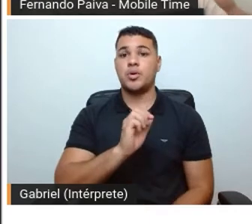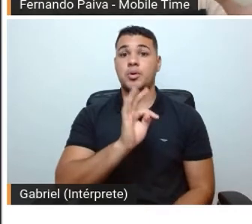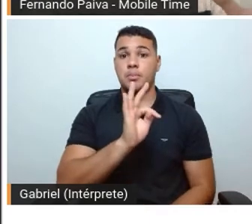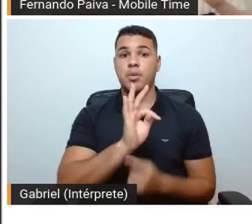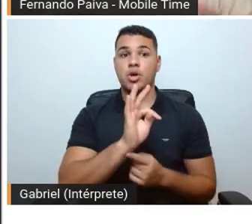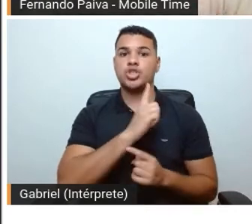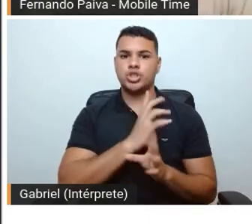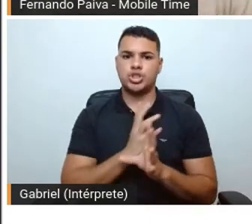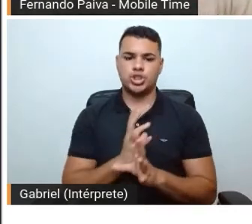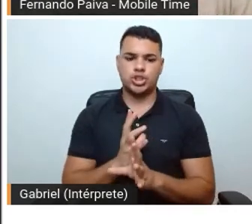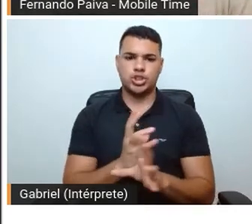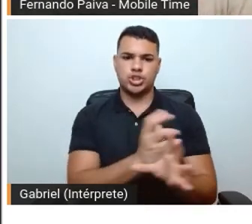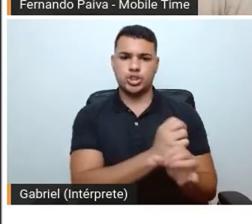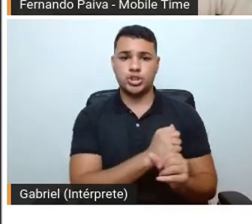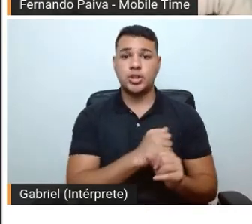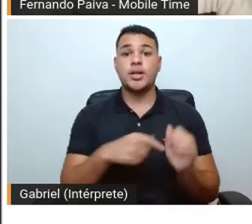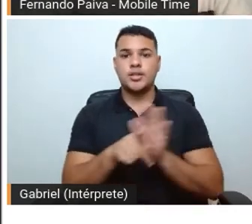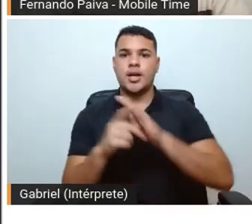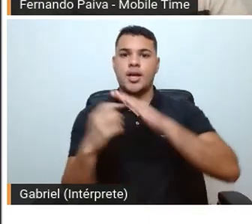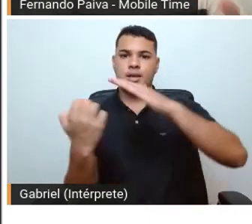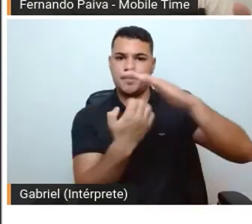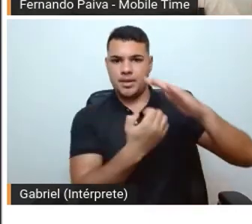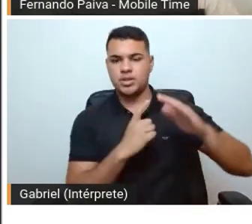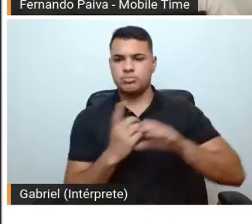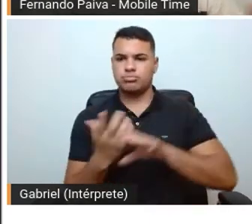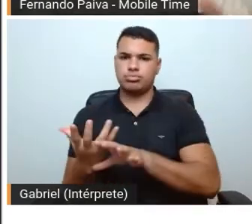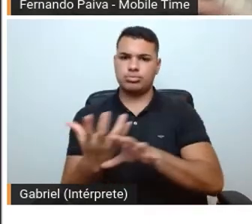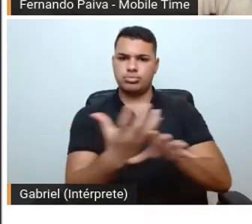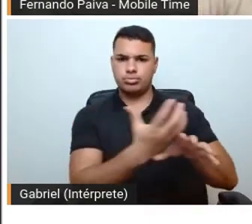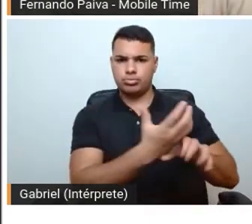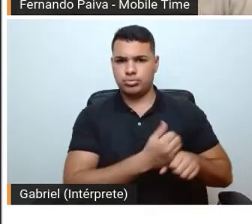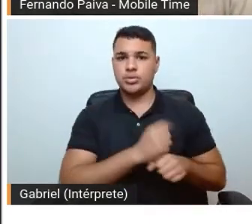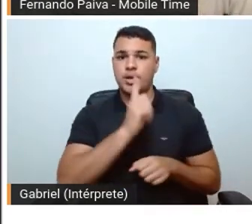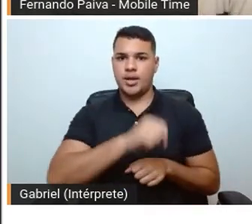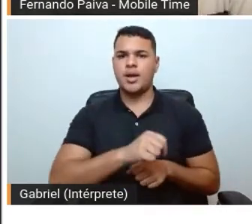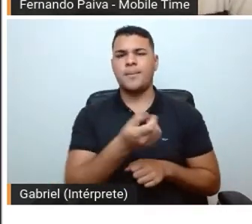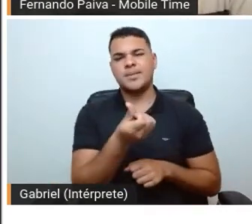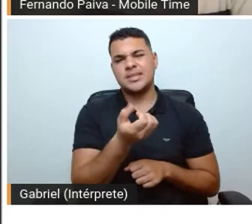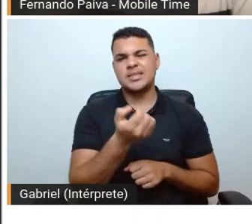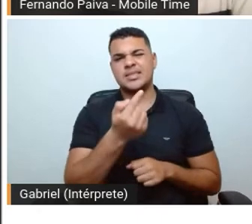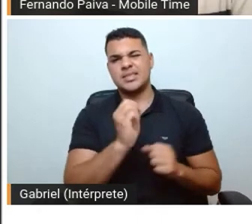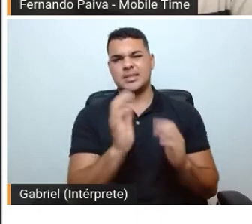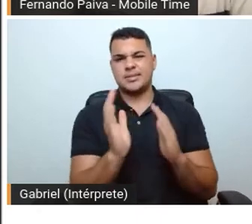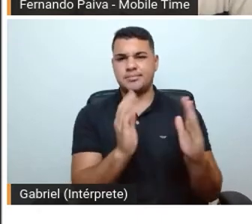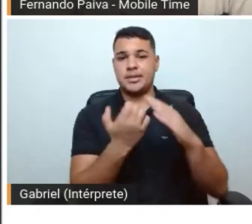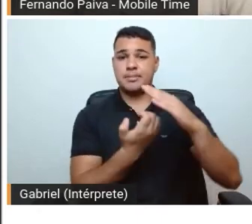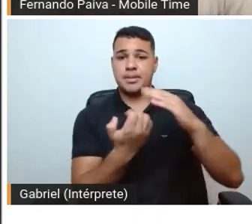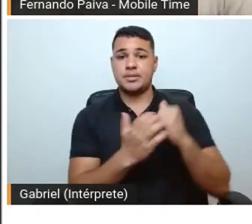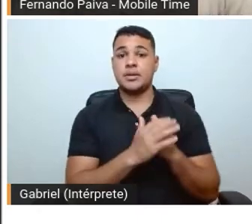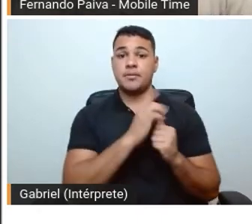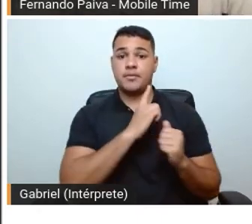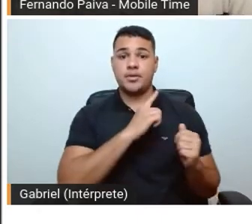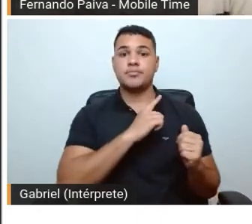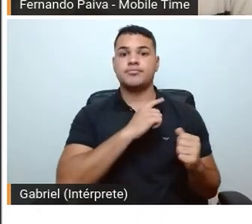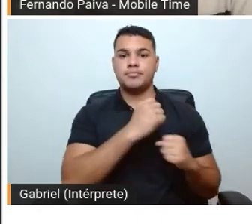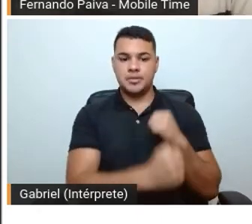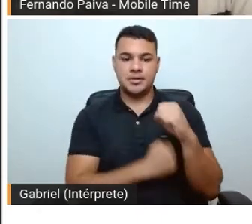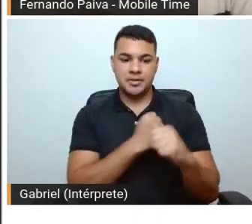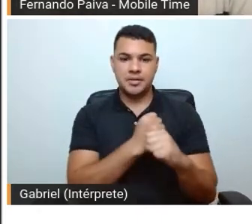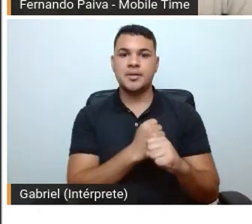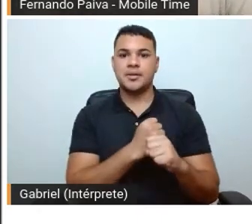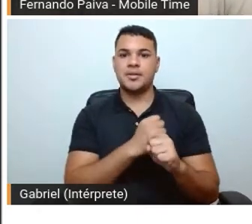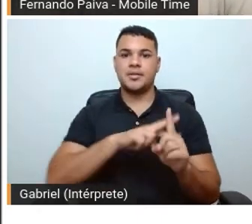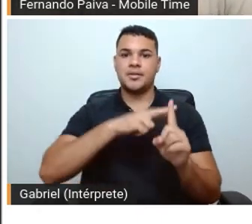acumulada na empresa tá é criados Montes Claros em toda a existência dessas empresas e foi subindo agora é impressionante